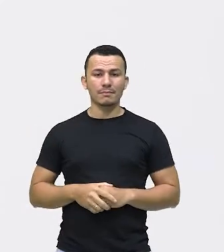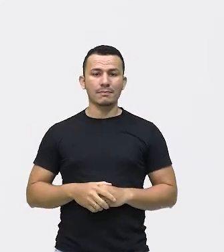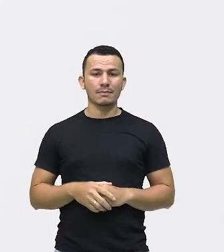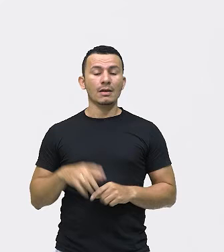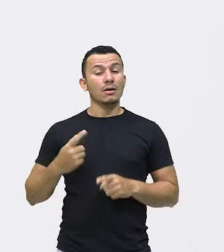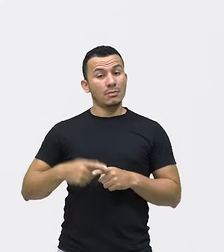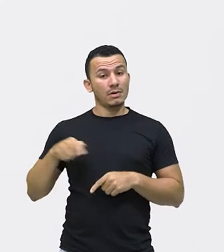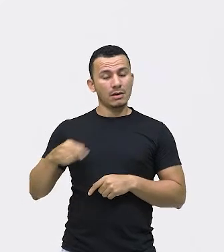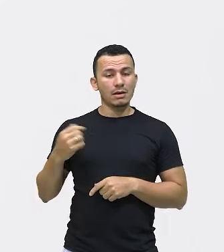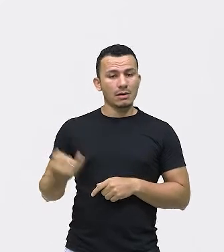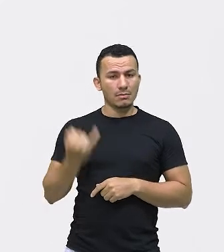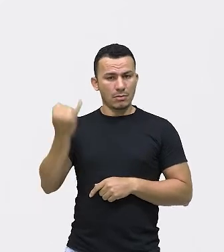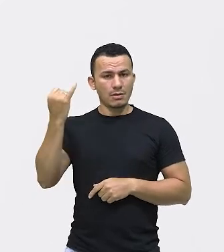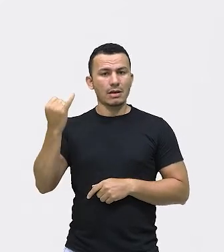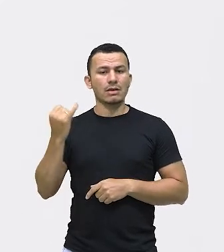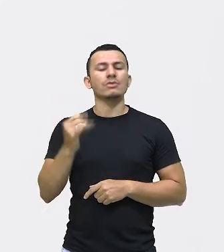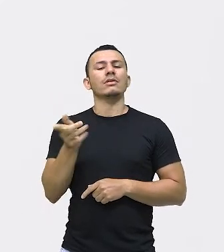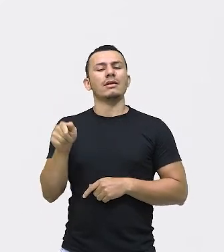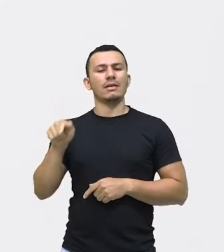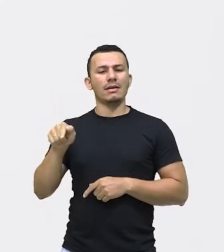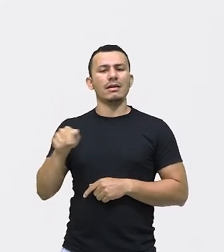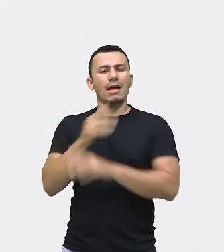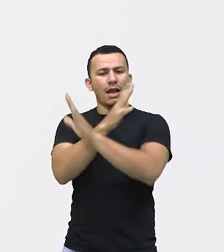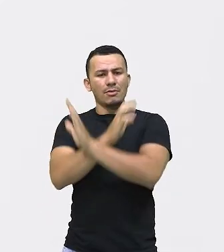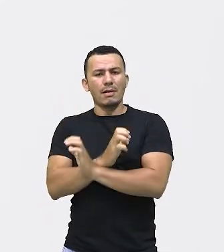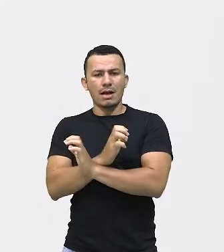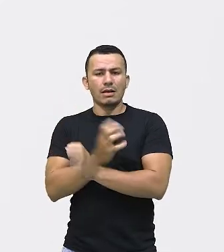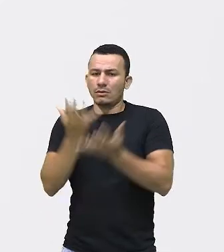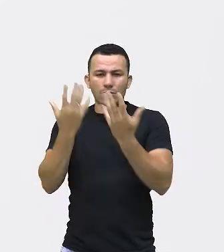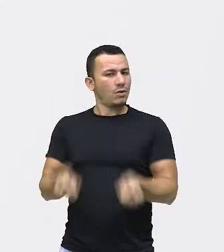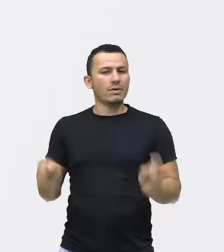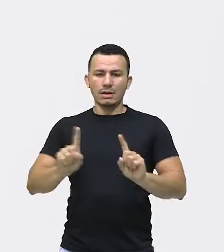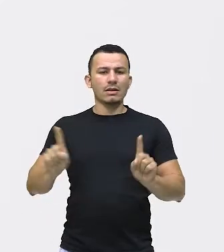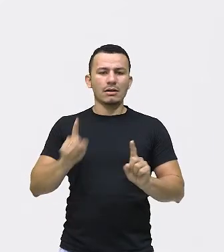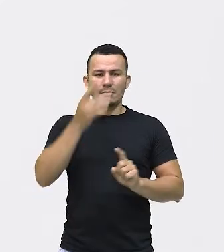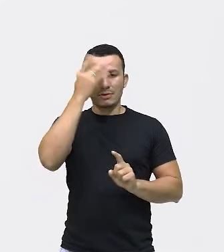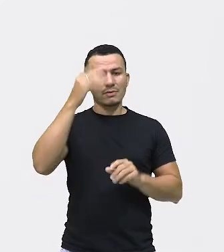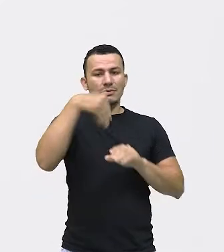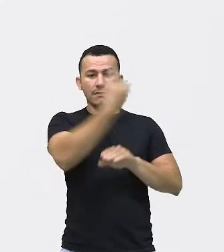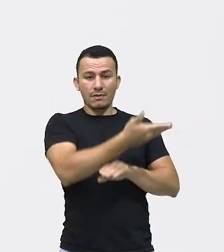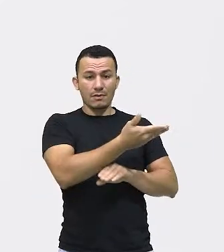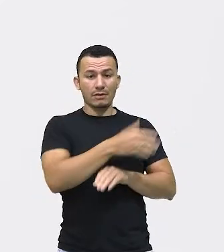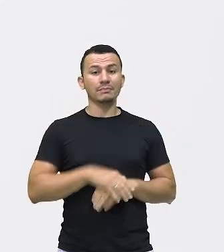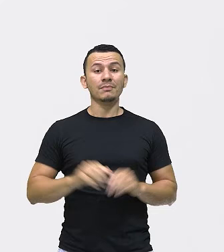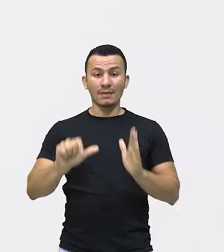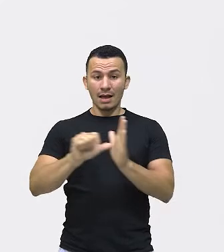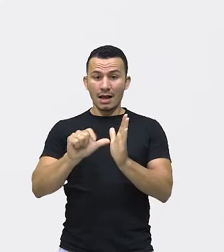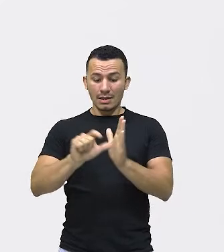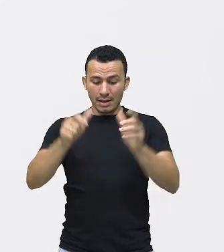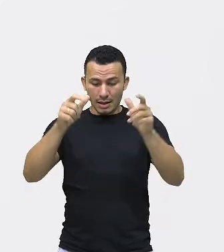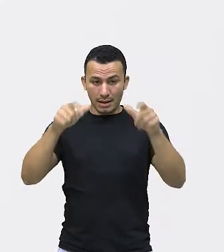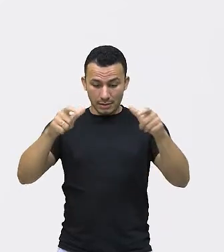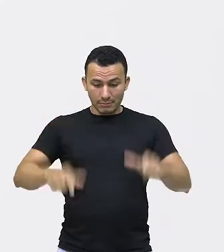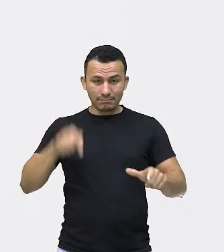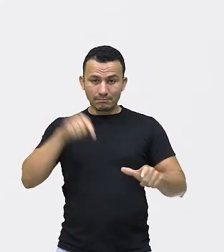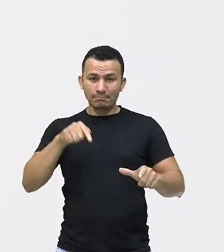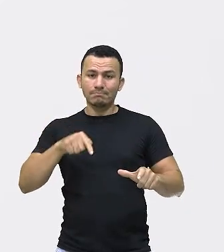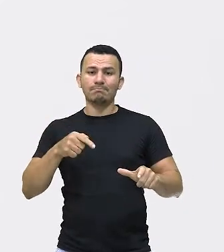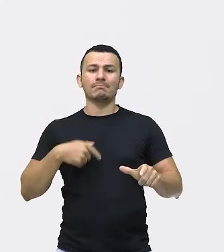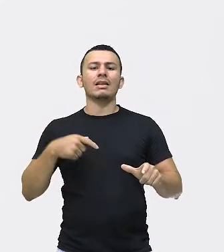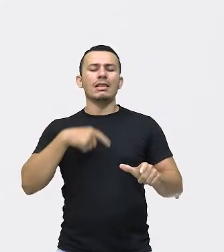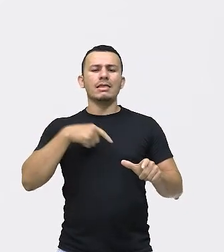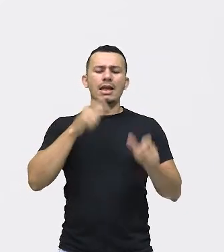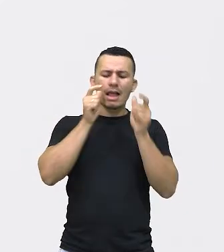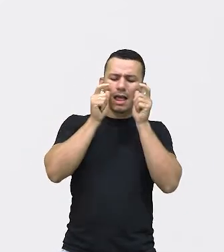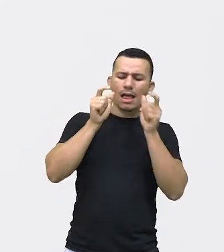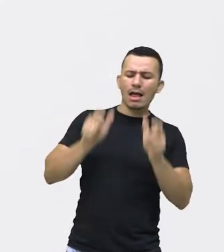polis importante que era Esparta, ela não recebia os estrangeiros, tá certo? Já em Atenas, eles eram ali, né,